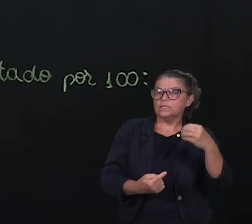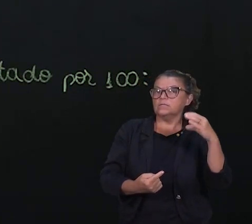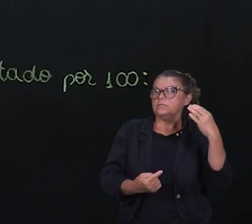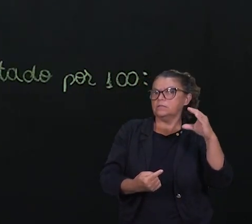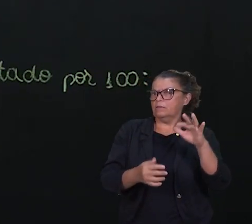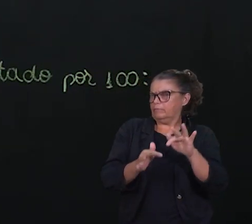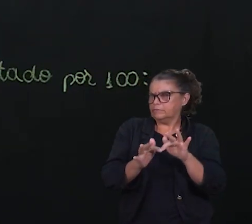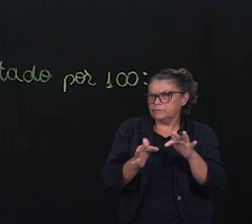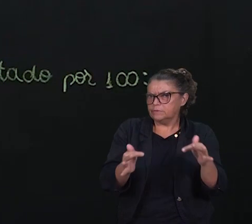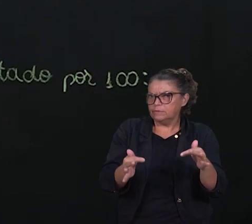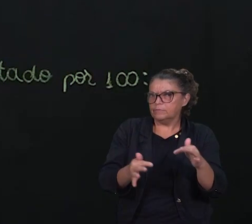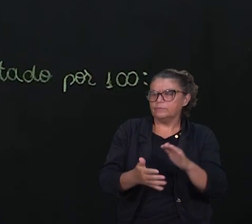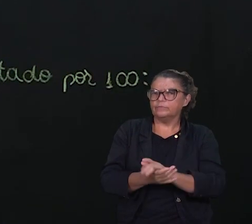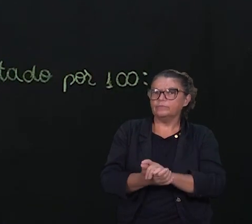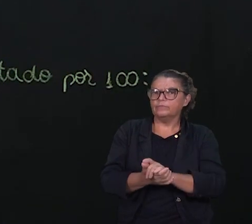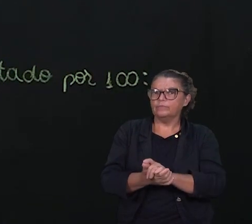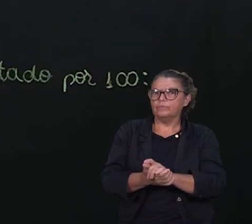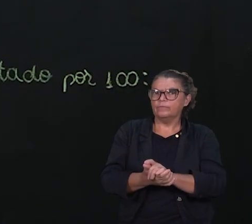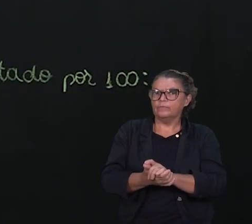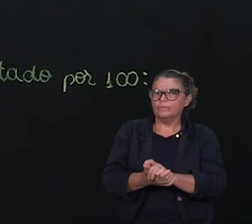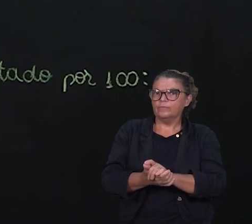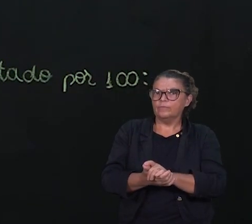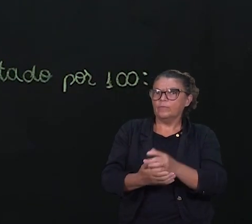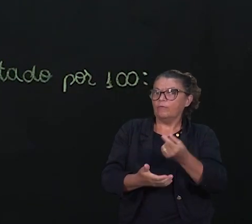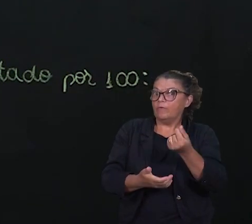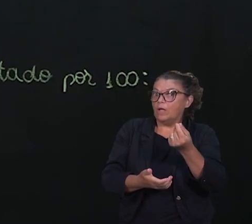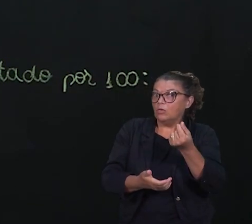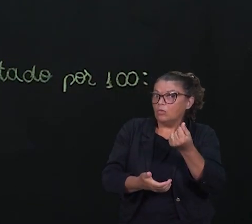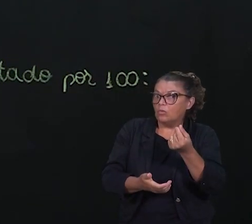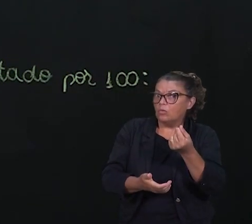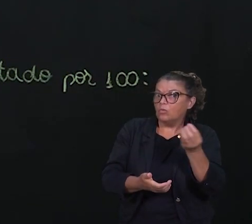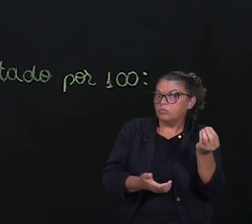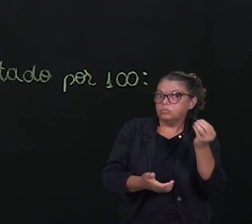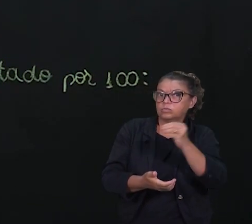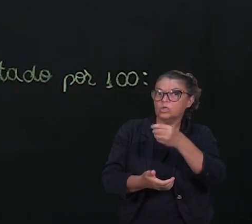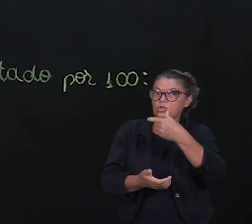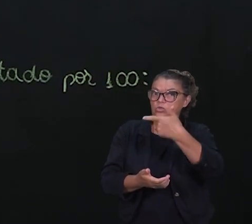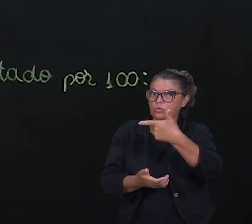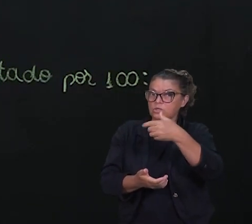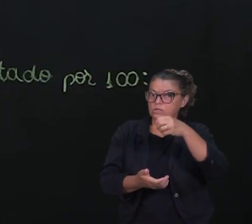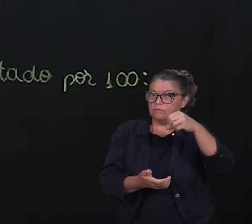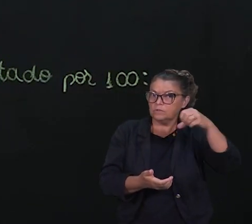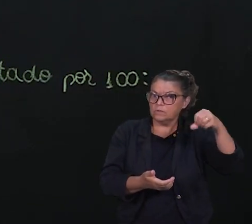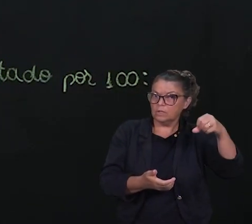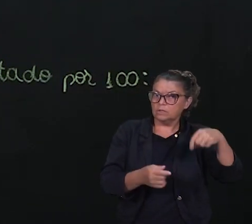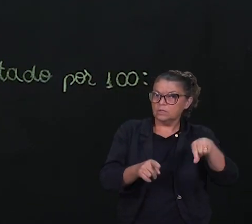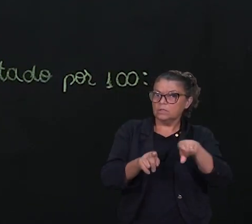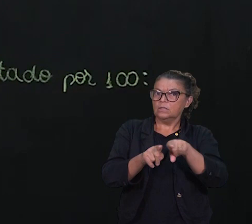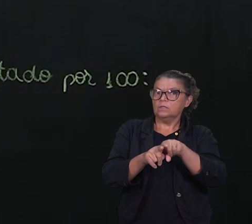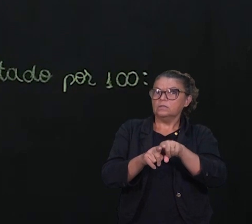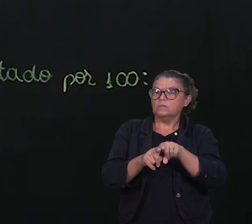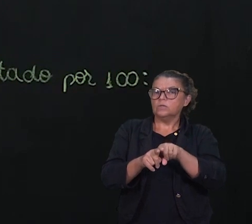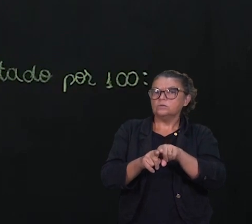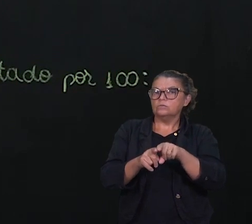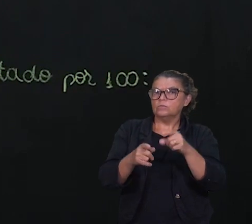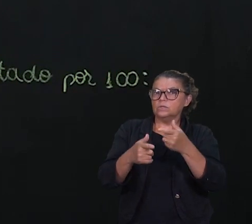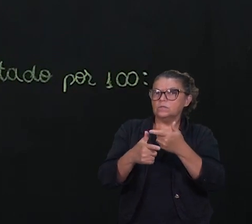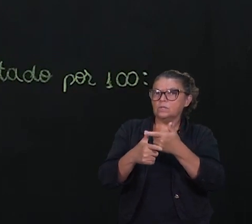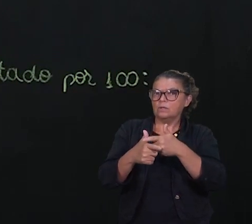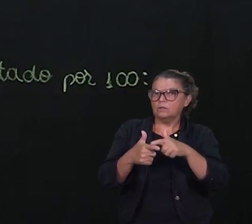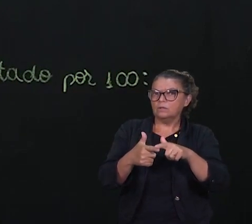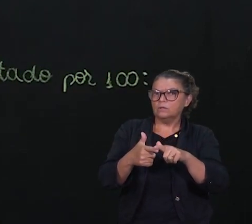centavos? Simples. A gente pega o novo preço, que é 2,29, e subtrai do